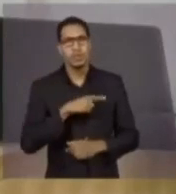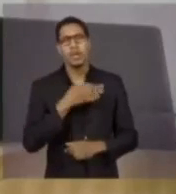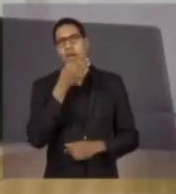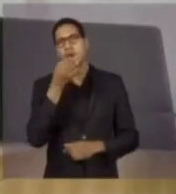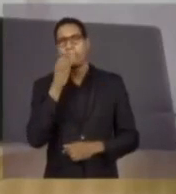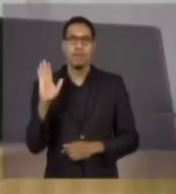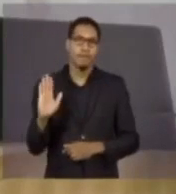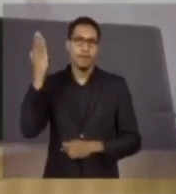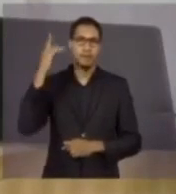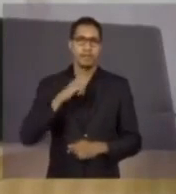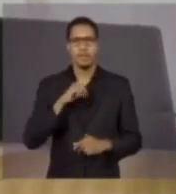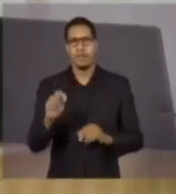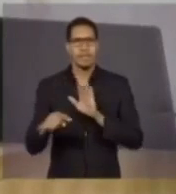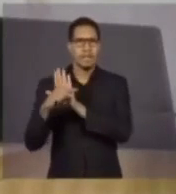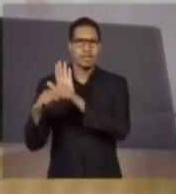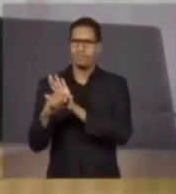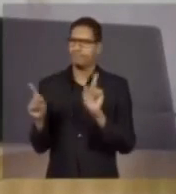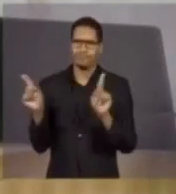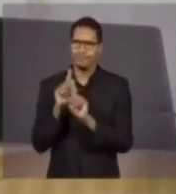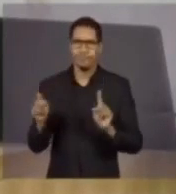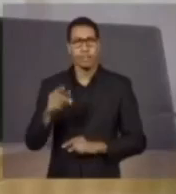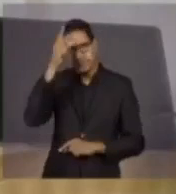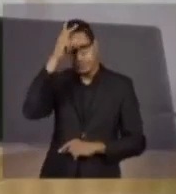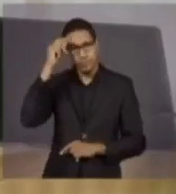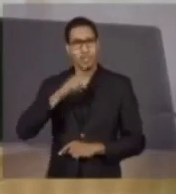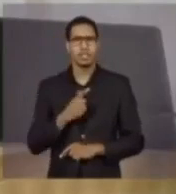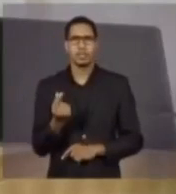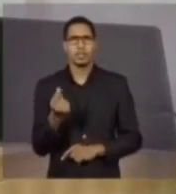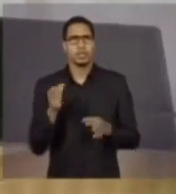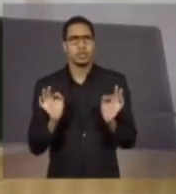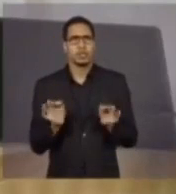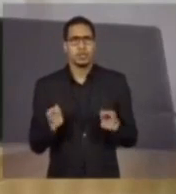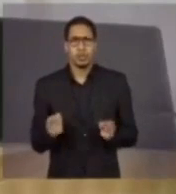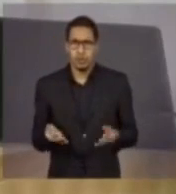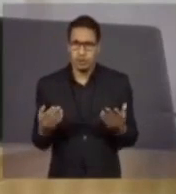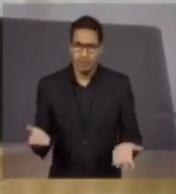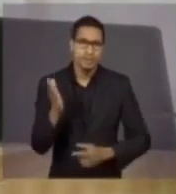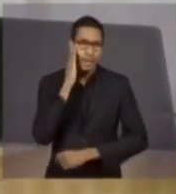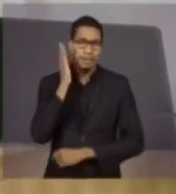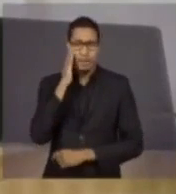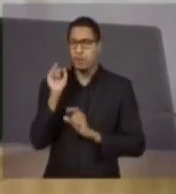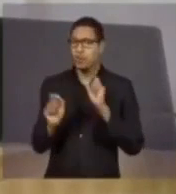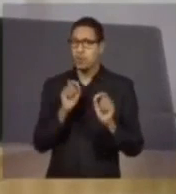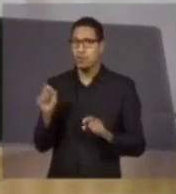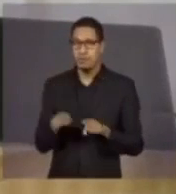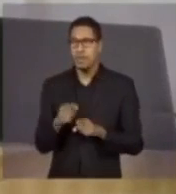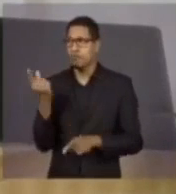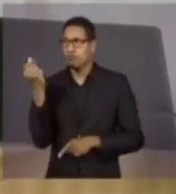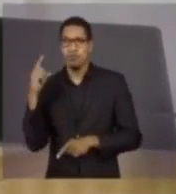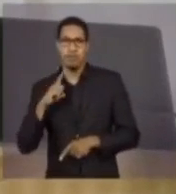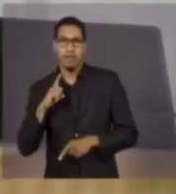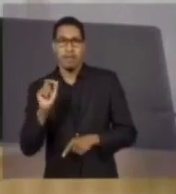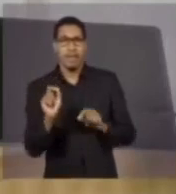argumento falso argumento do Déficit Prefeitura de São Paulo tem dinheiro em caixa o comprometimento da receita com a folha de salário